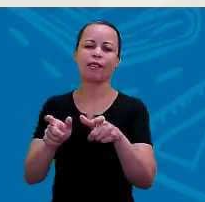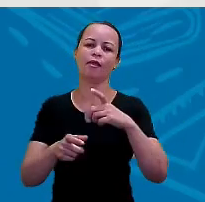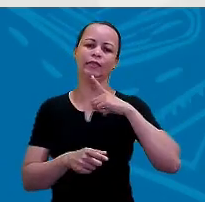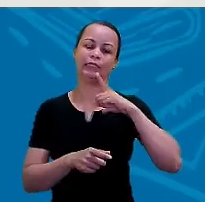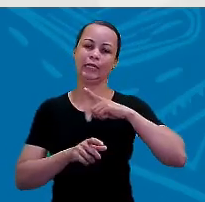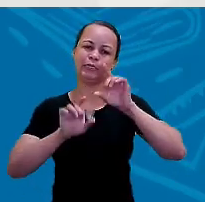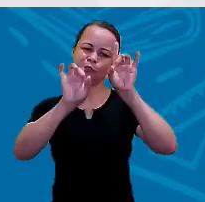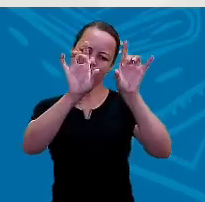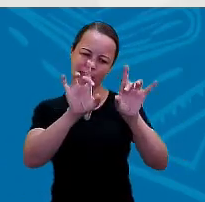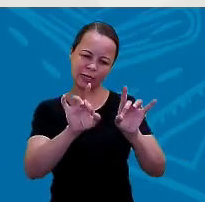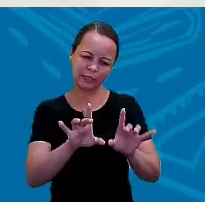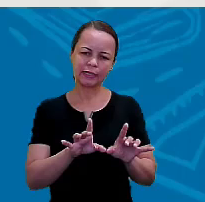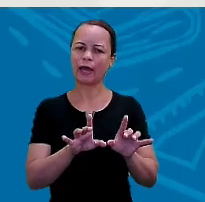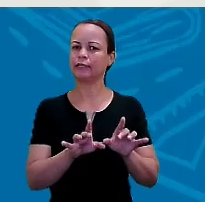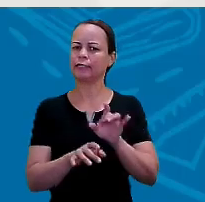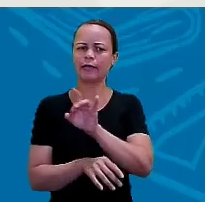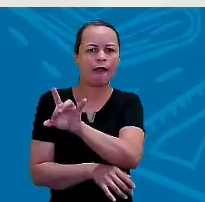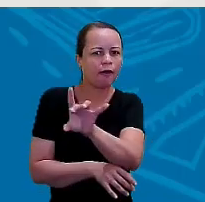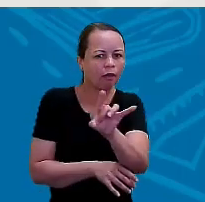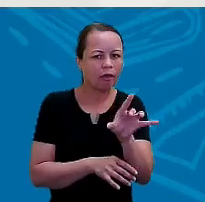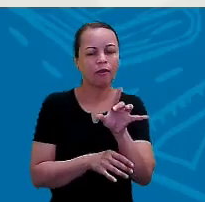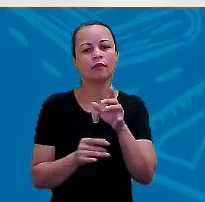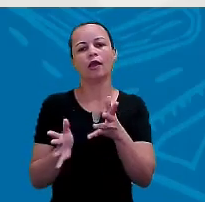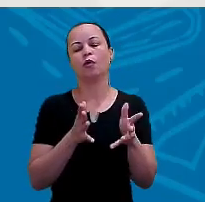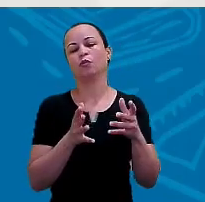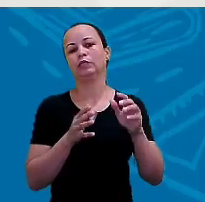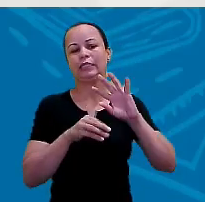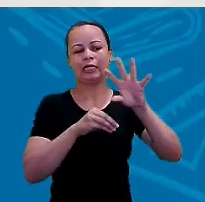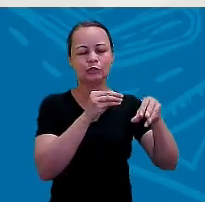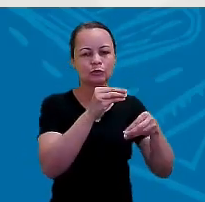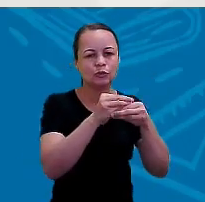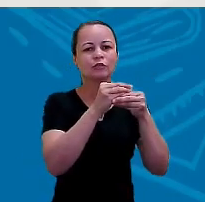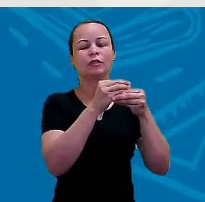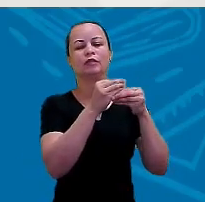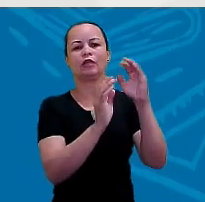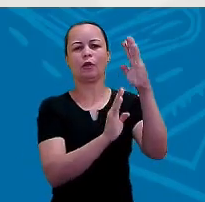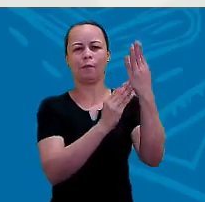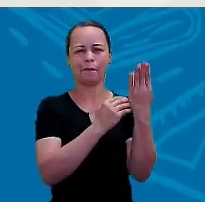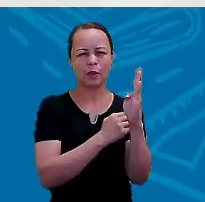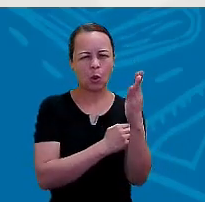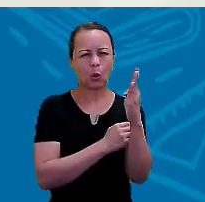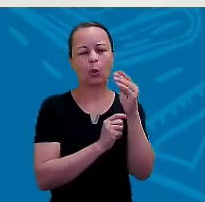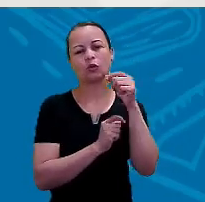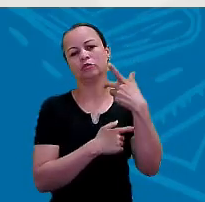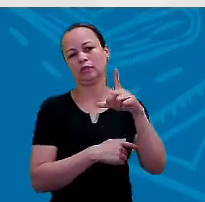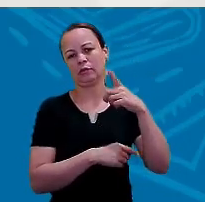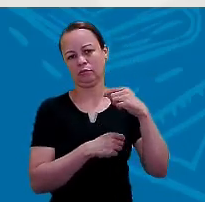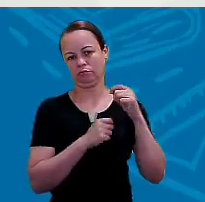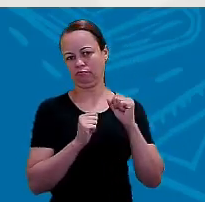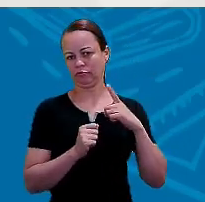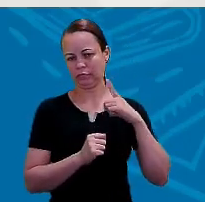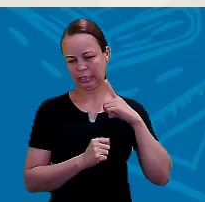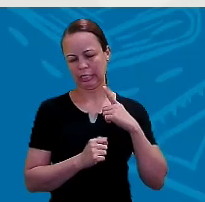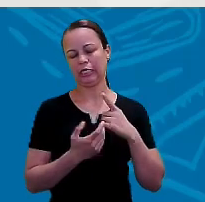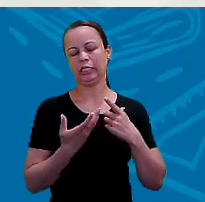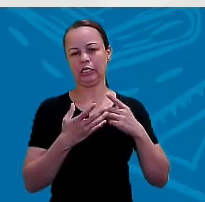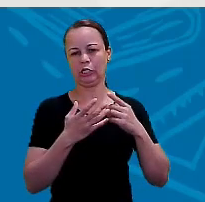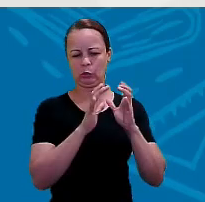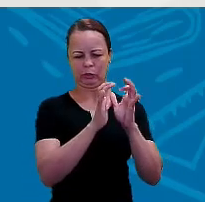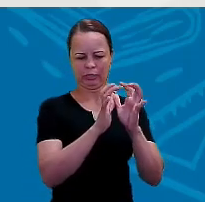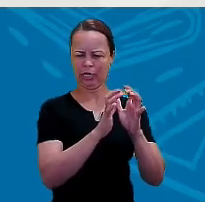especial, mas dentro de uma perspectiva neurológica eu posso dizer que todos os seres humanos teriam cérebros